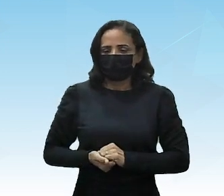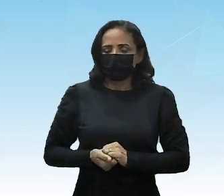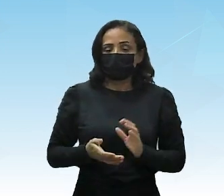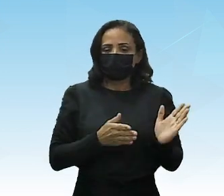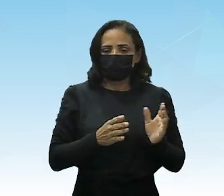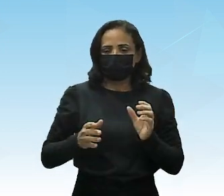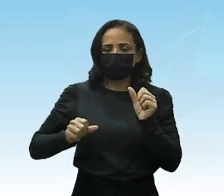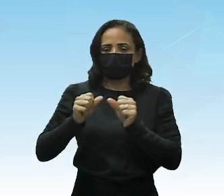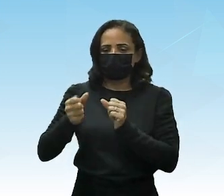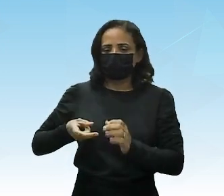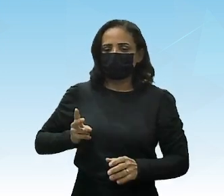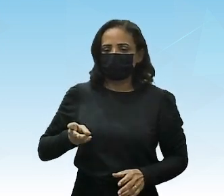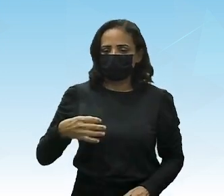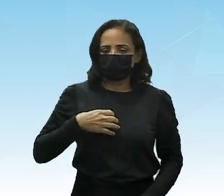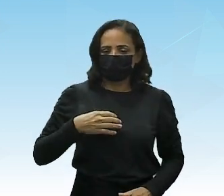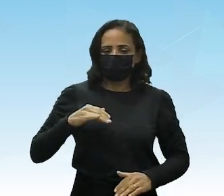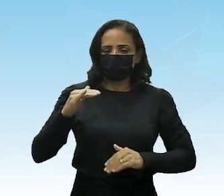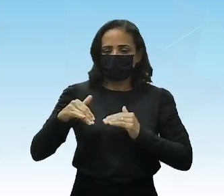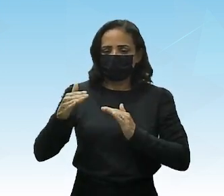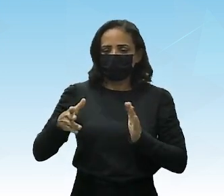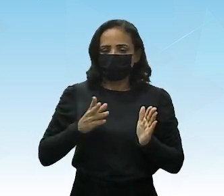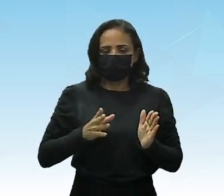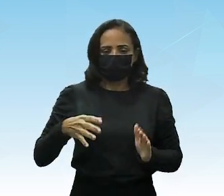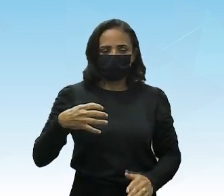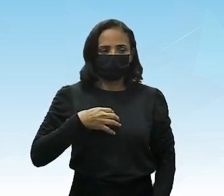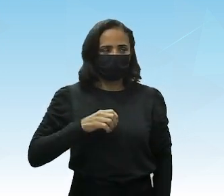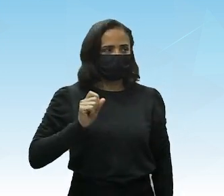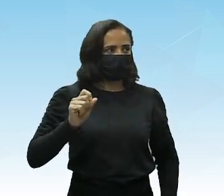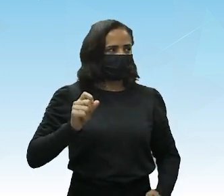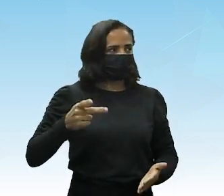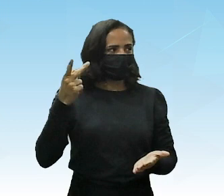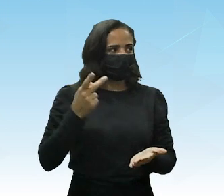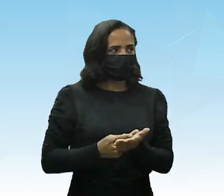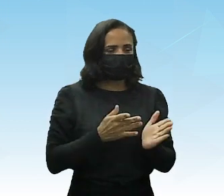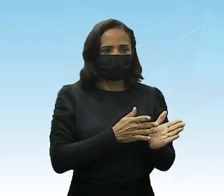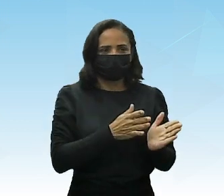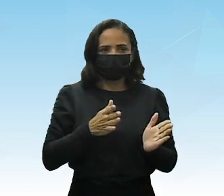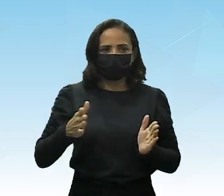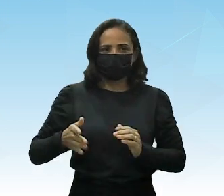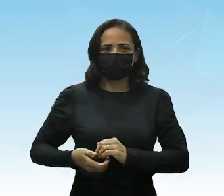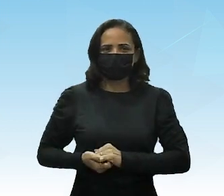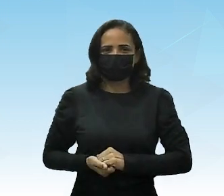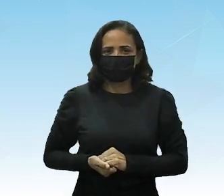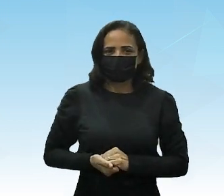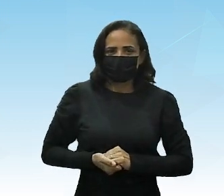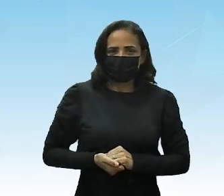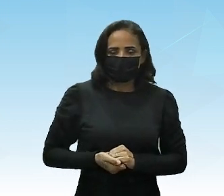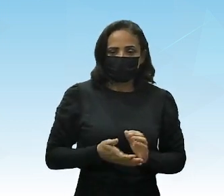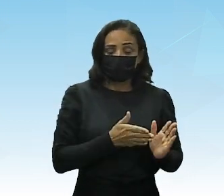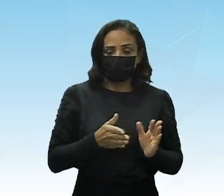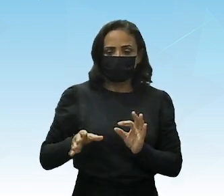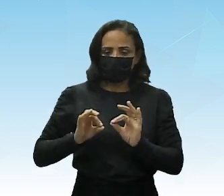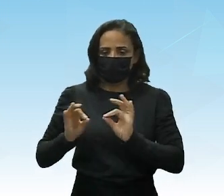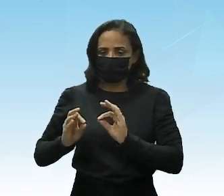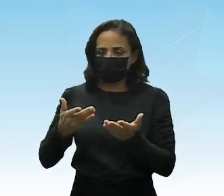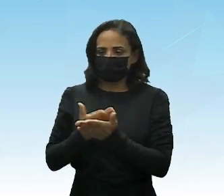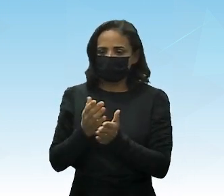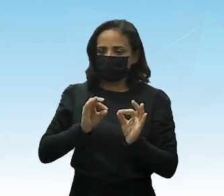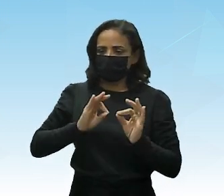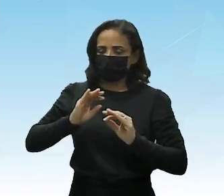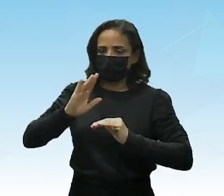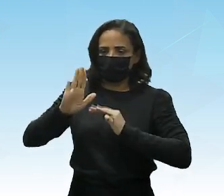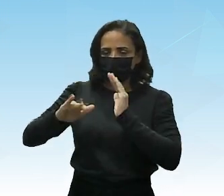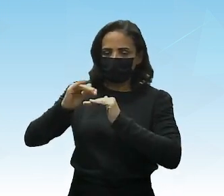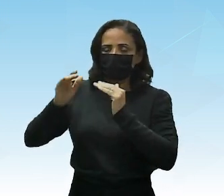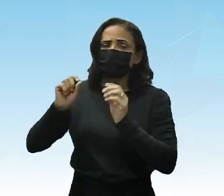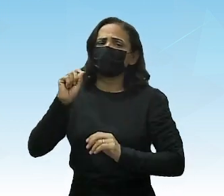gente trabalha com essa parte, quando a gente cita essa parte, aí o que é que vai acontecer? Pegou isso aí ou trabalhou com isso aí você pode dizer assim, Andrei,